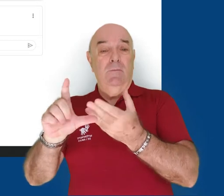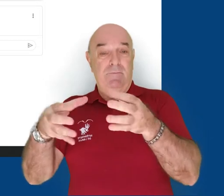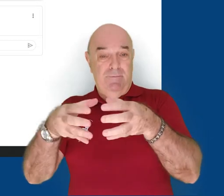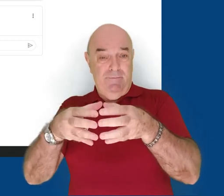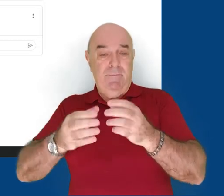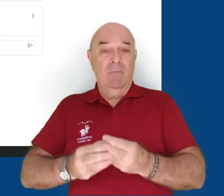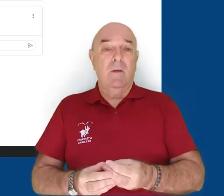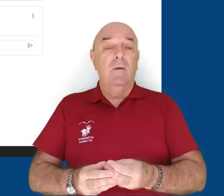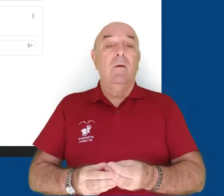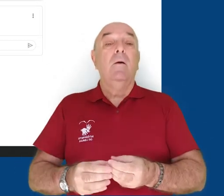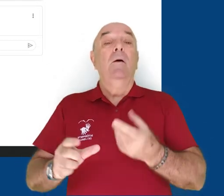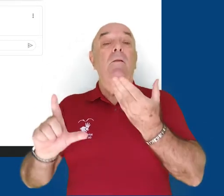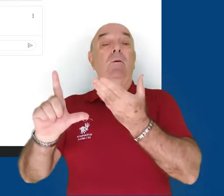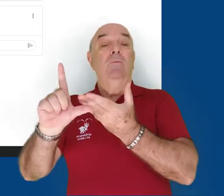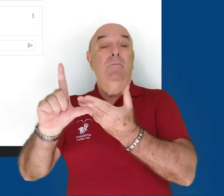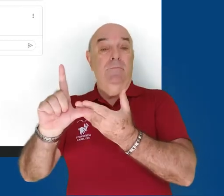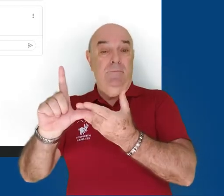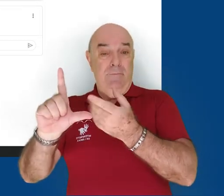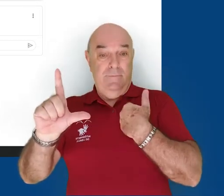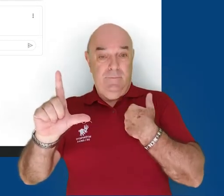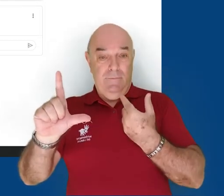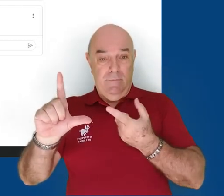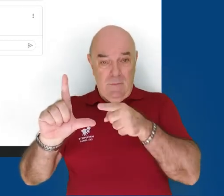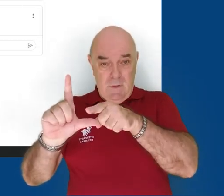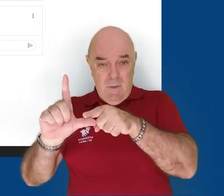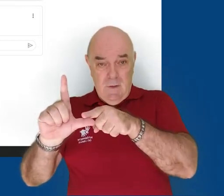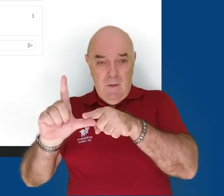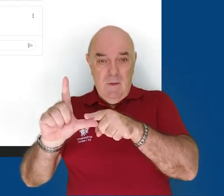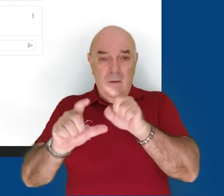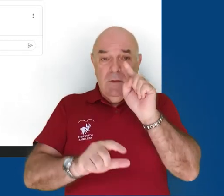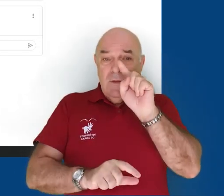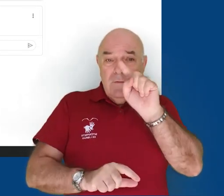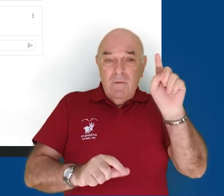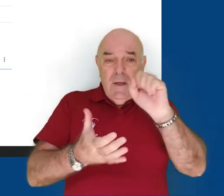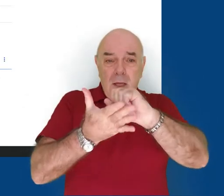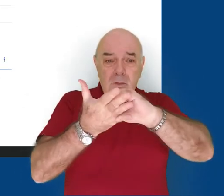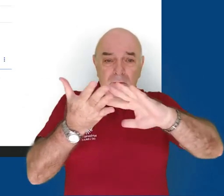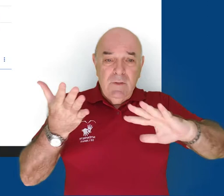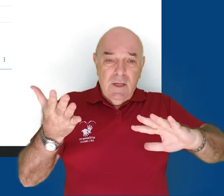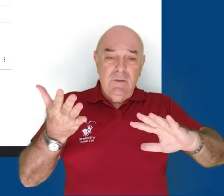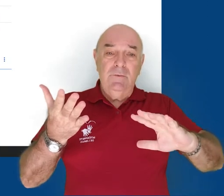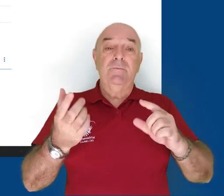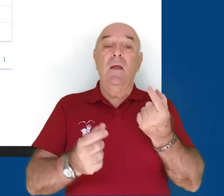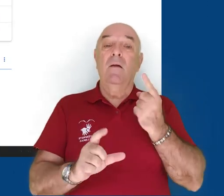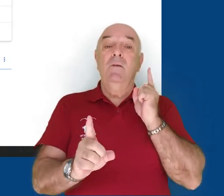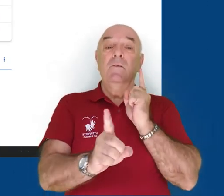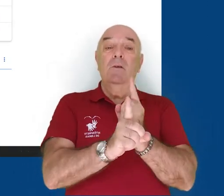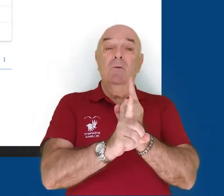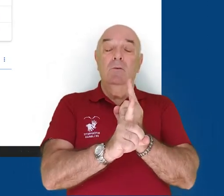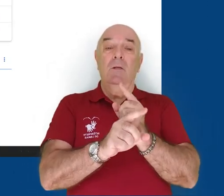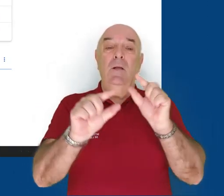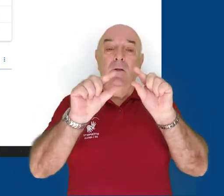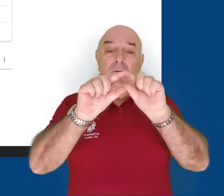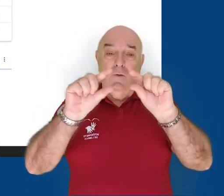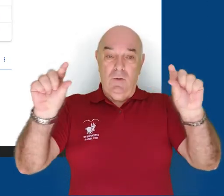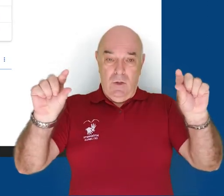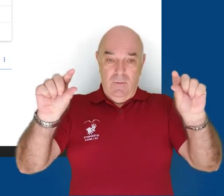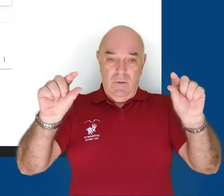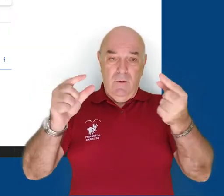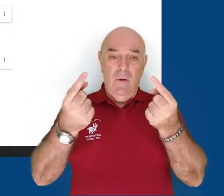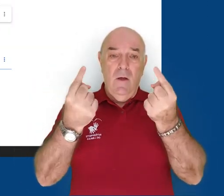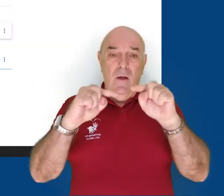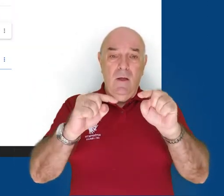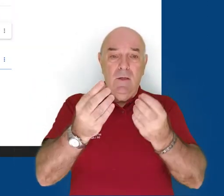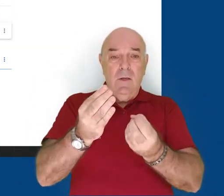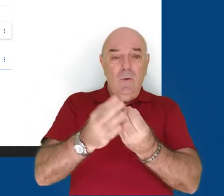question para isso no Google classroom vamos parar de atividades e a seguir encontramos o tópico em